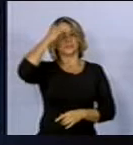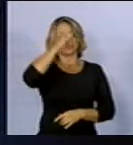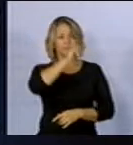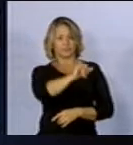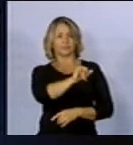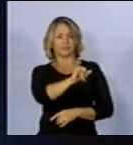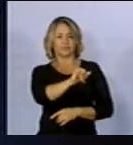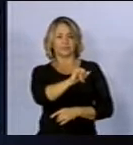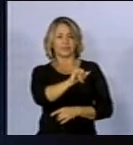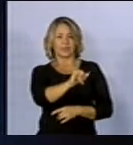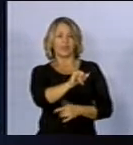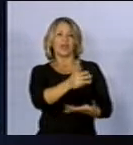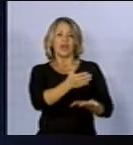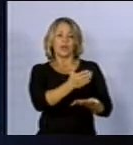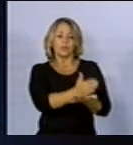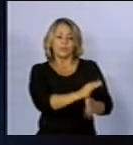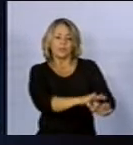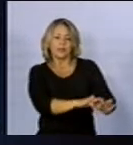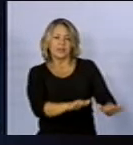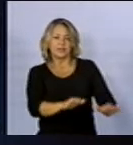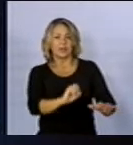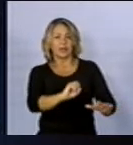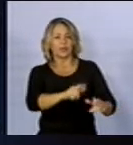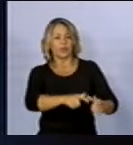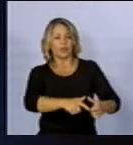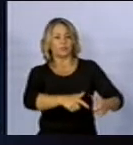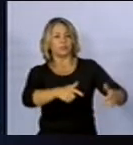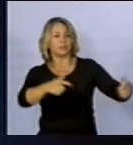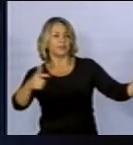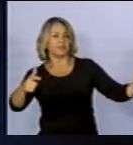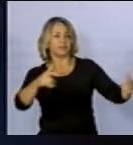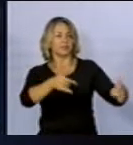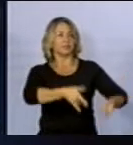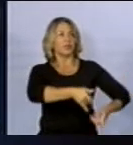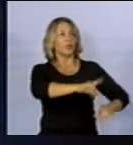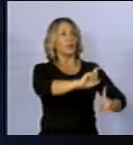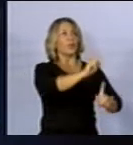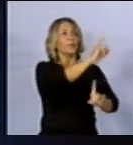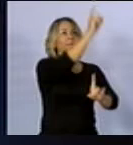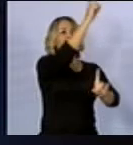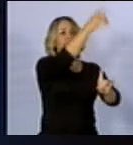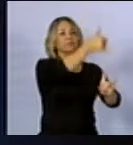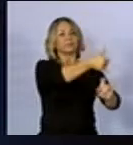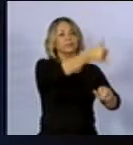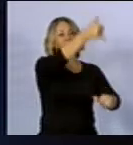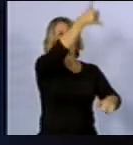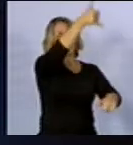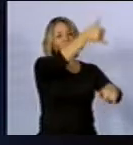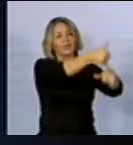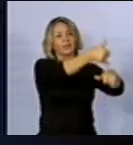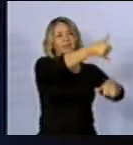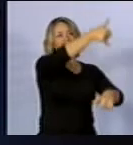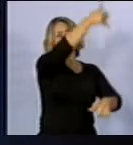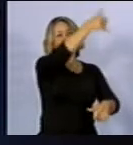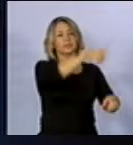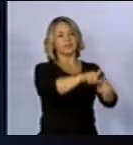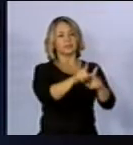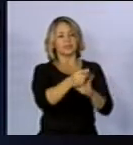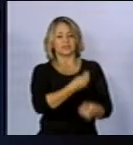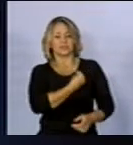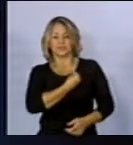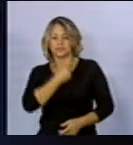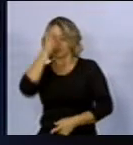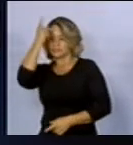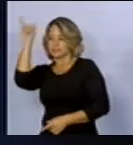o ento ou o aumento destas Torres eh tanto em danos individuais como